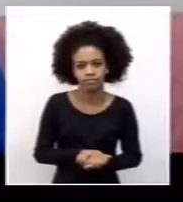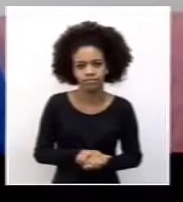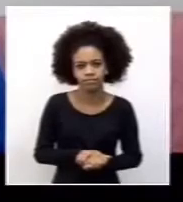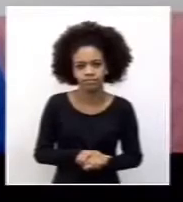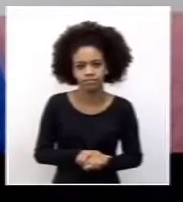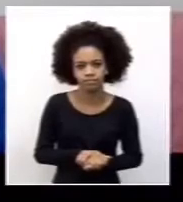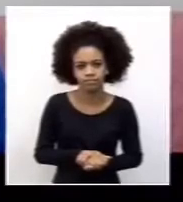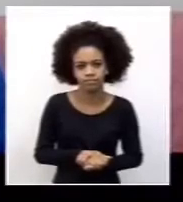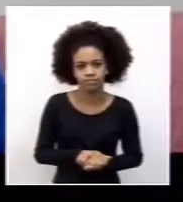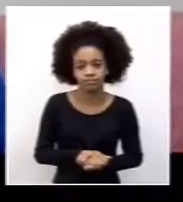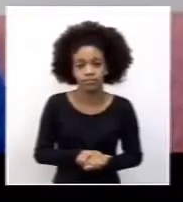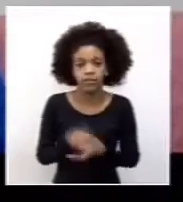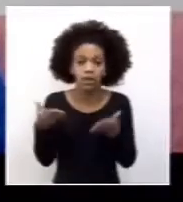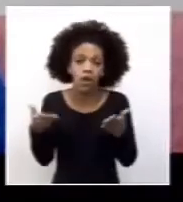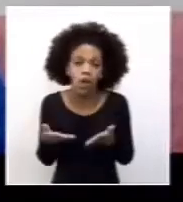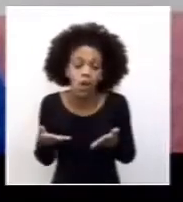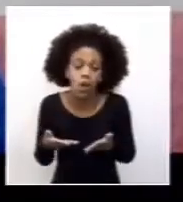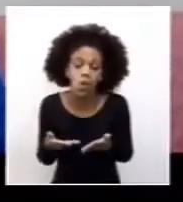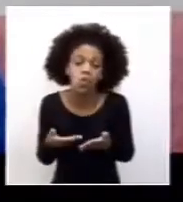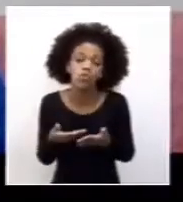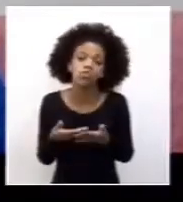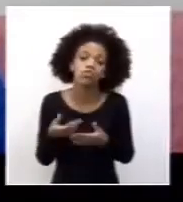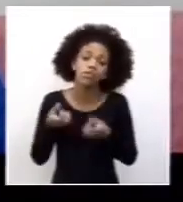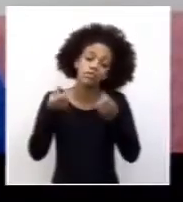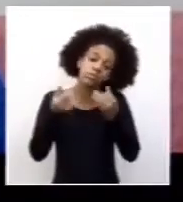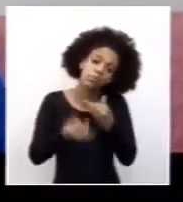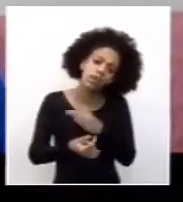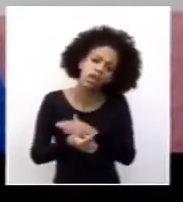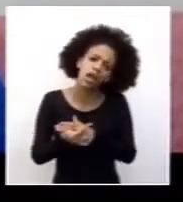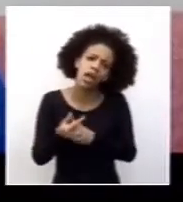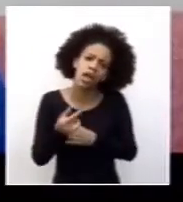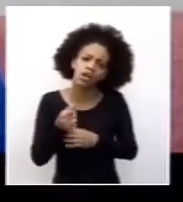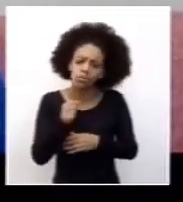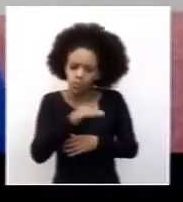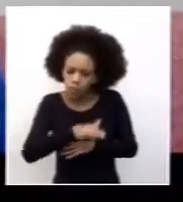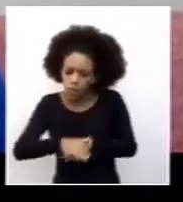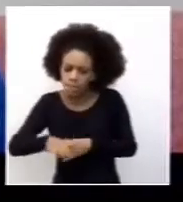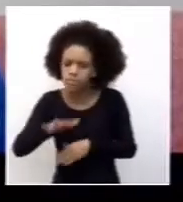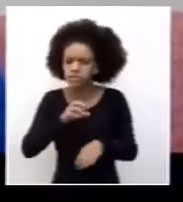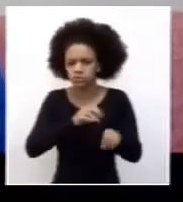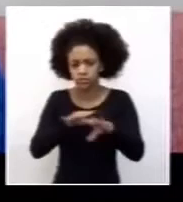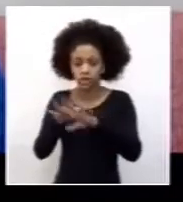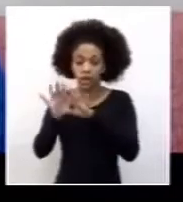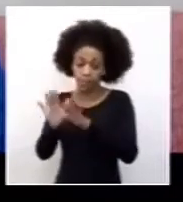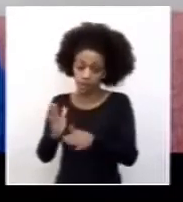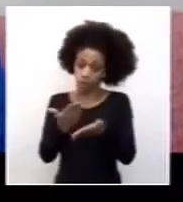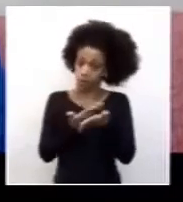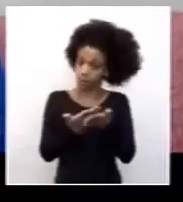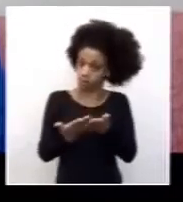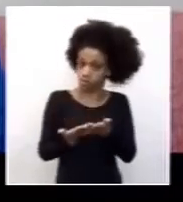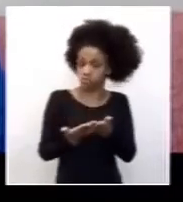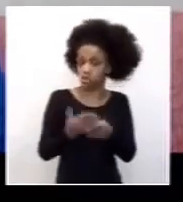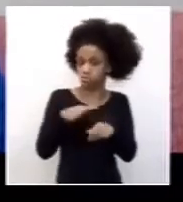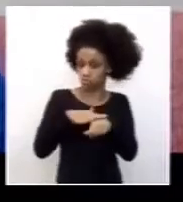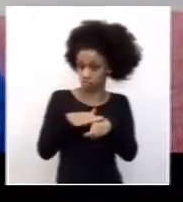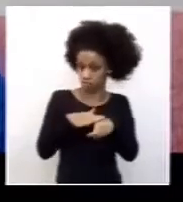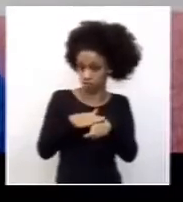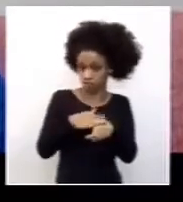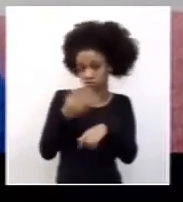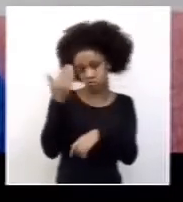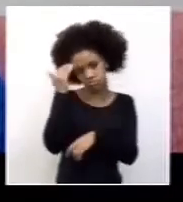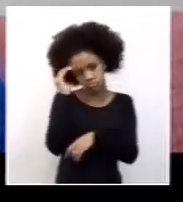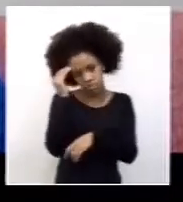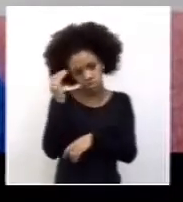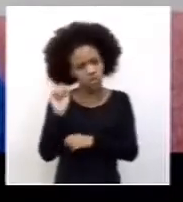Olá. Hoje nós vamos falar um pouco sobre ambientes educacionais. E para começar a nossa conversa, vamos entender